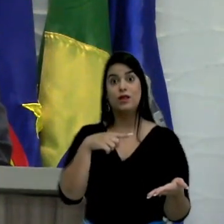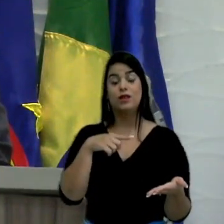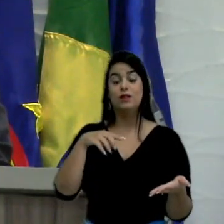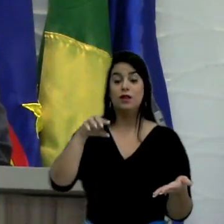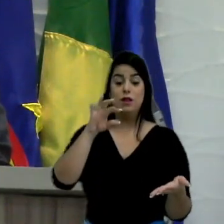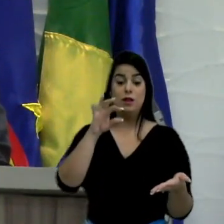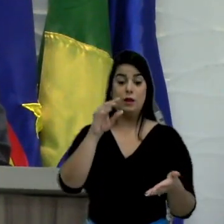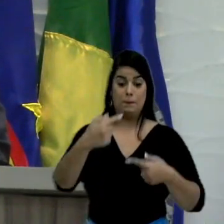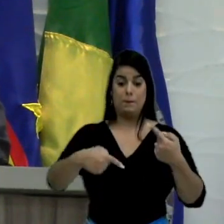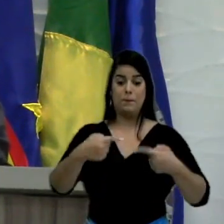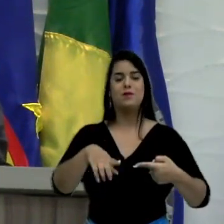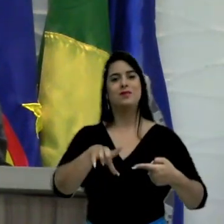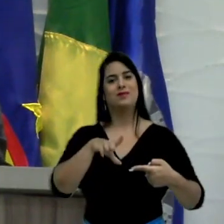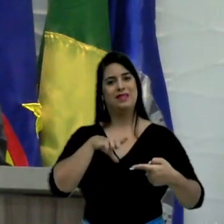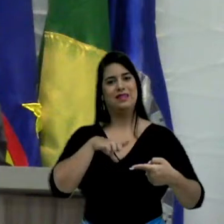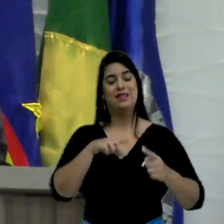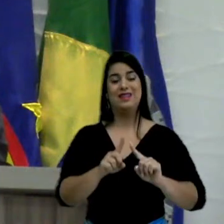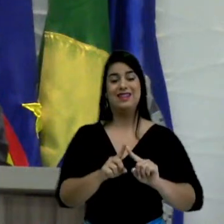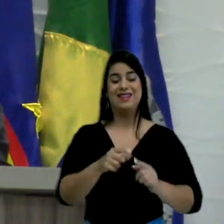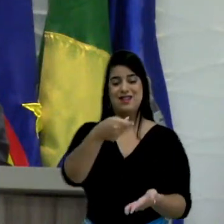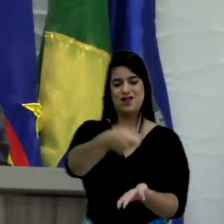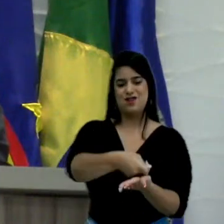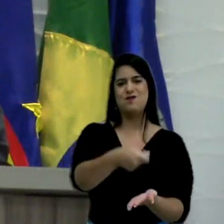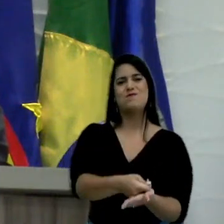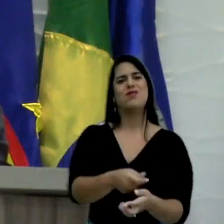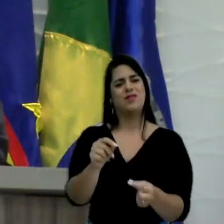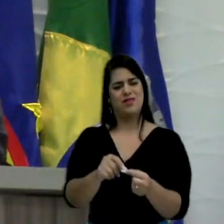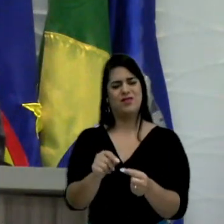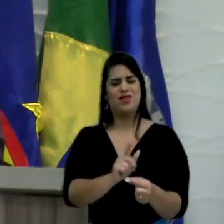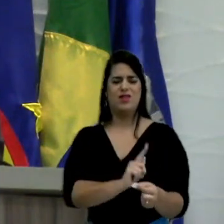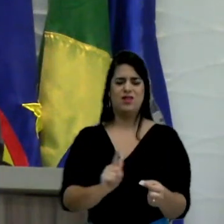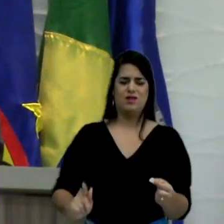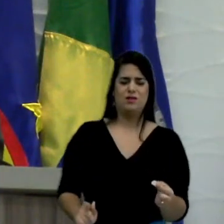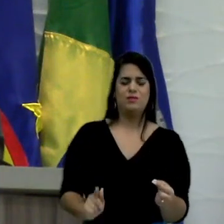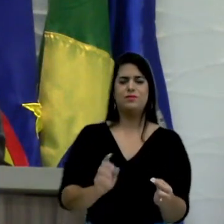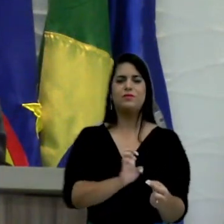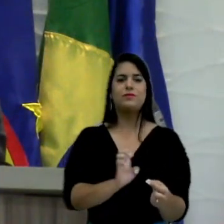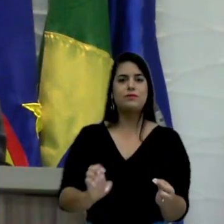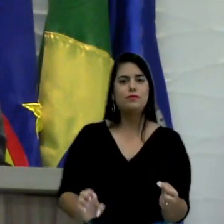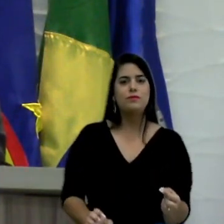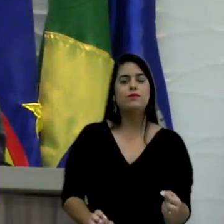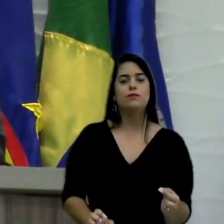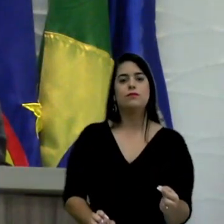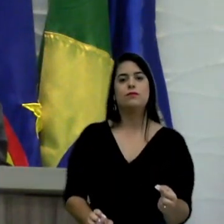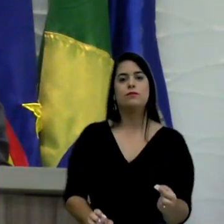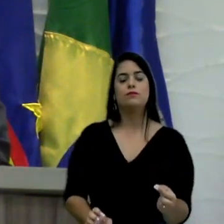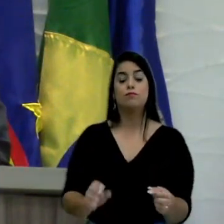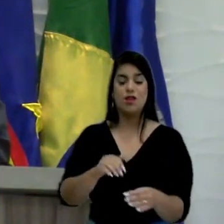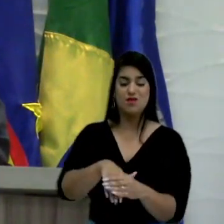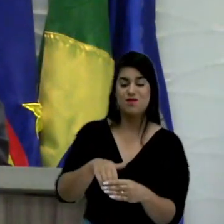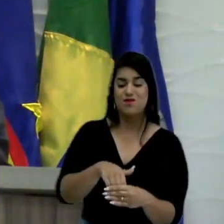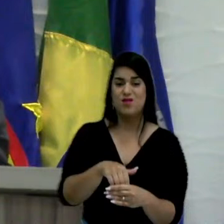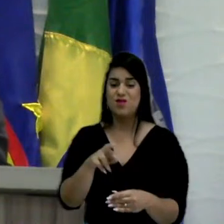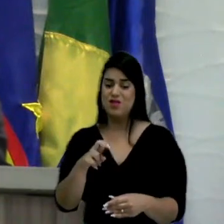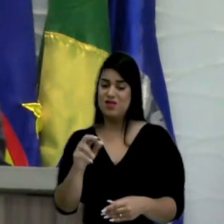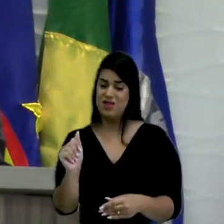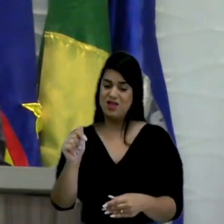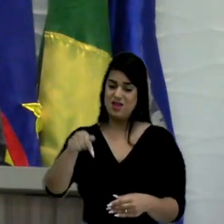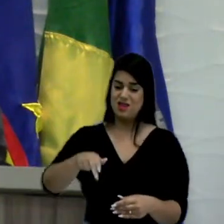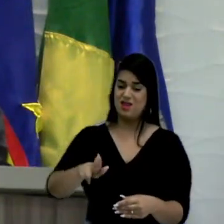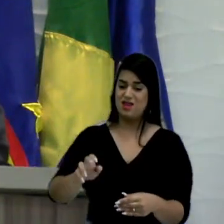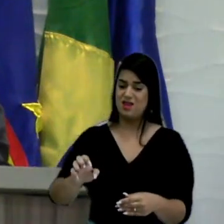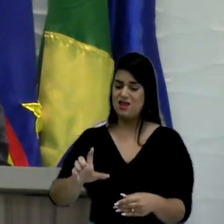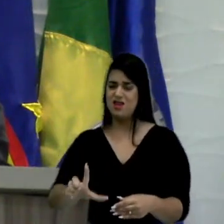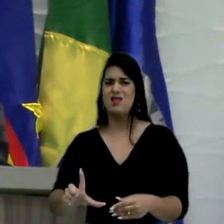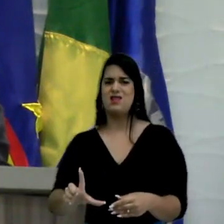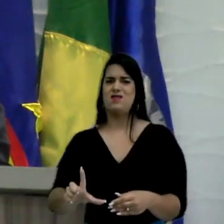ela tem de trazer. Cobrança ela tem feito ao governo do estado. Não é porque aqui que a gente votou em Raquel Lira que a gente vai passar a mão na